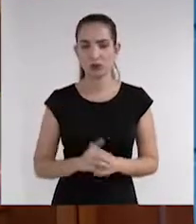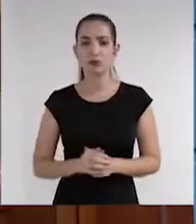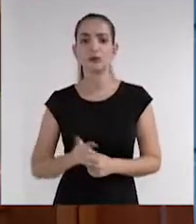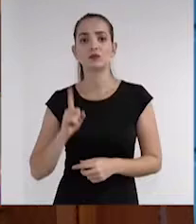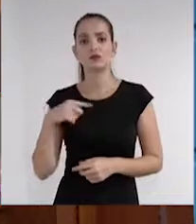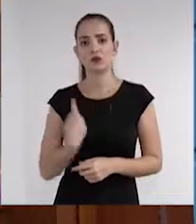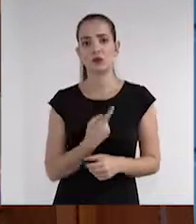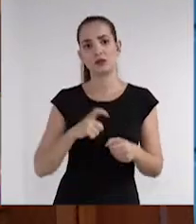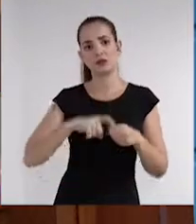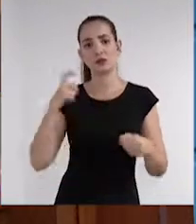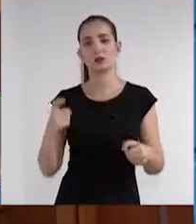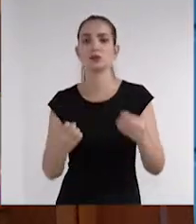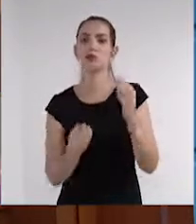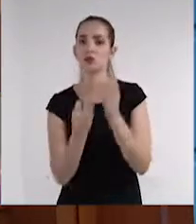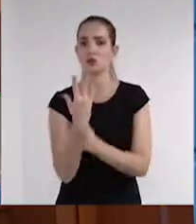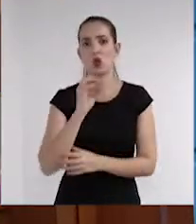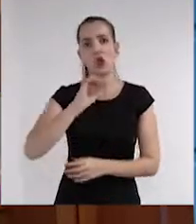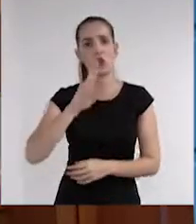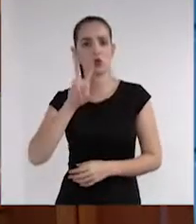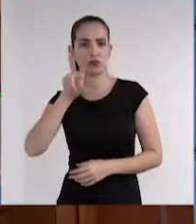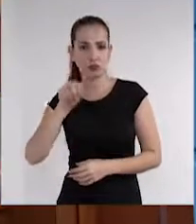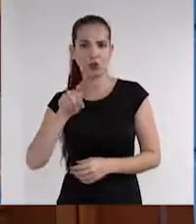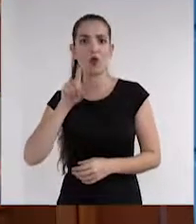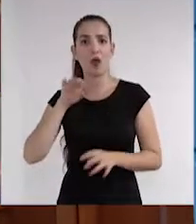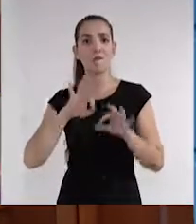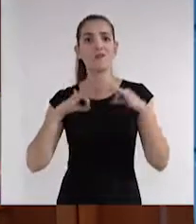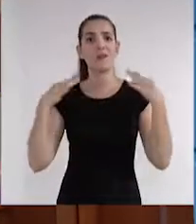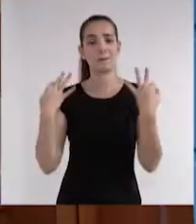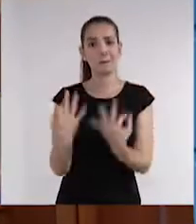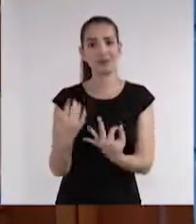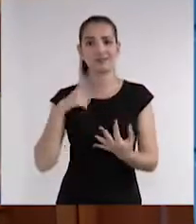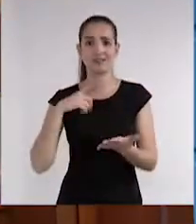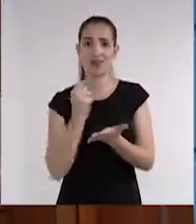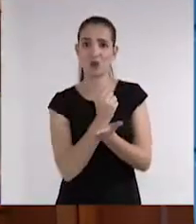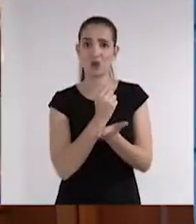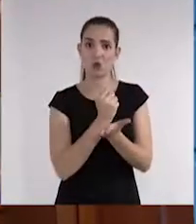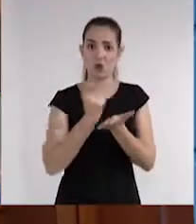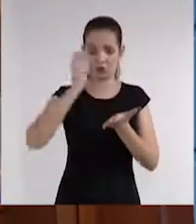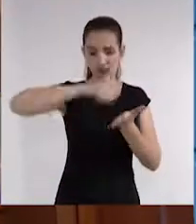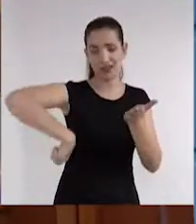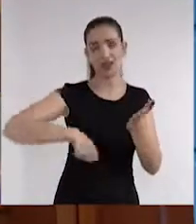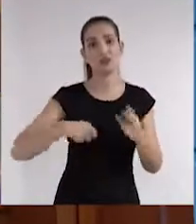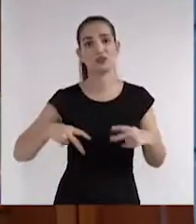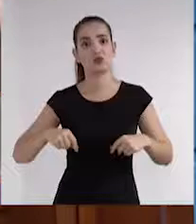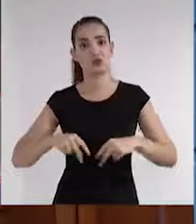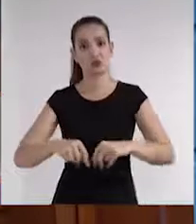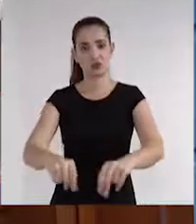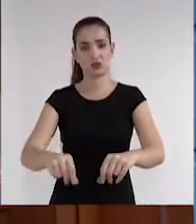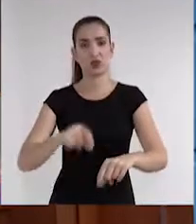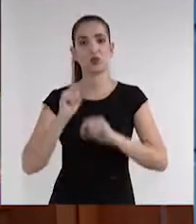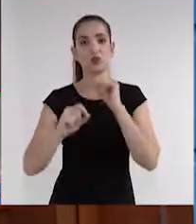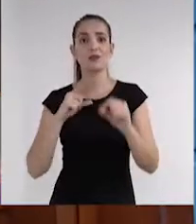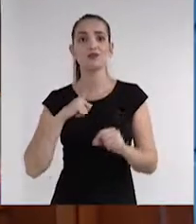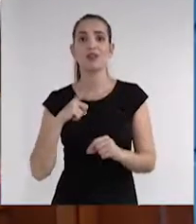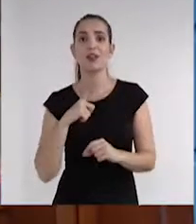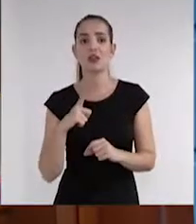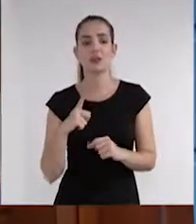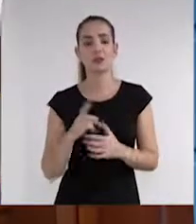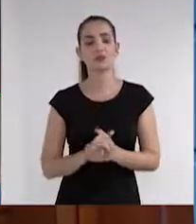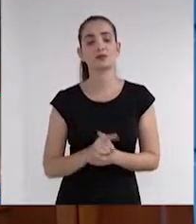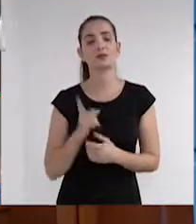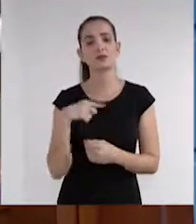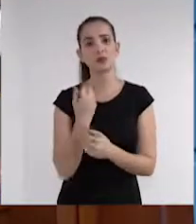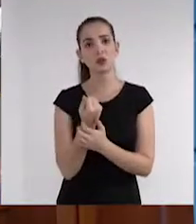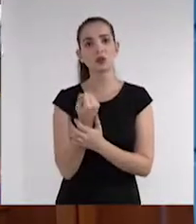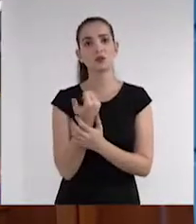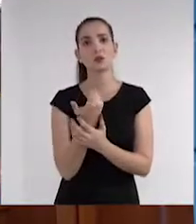de produzir ou não, é uma família que está lá em cima de um pedaço de terra muito menor do que o que um só tem nas mãos, que é o grande